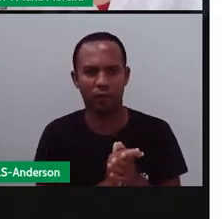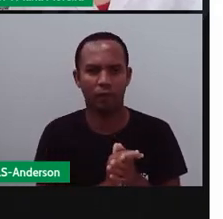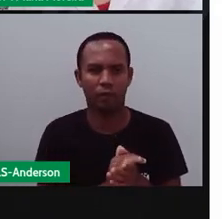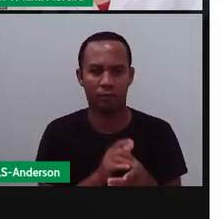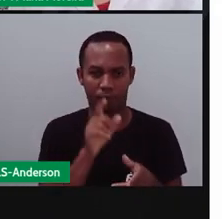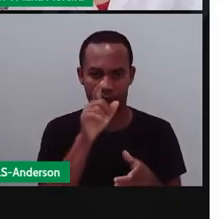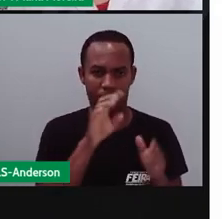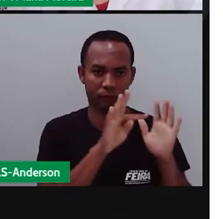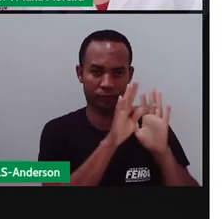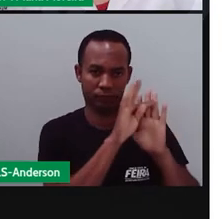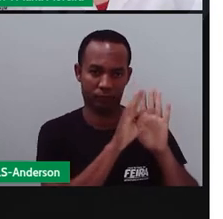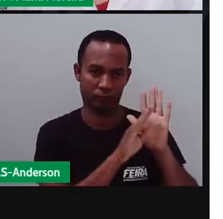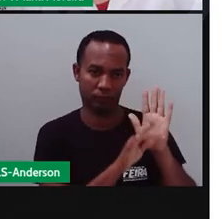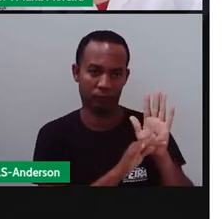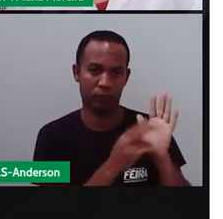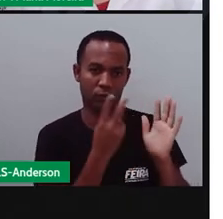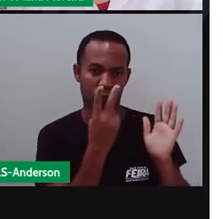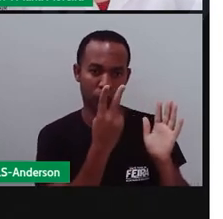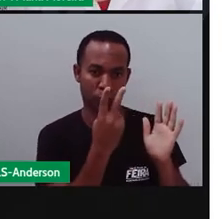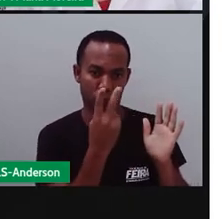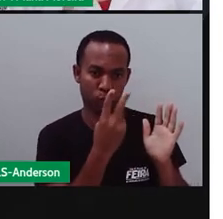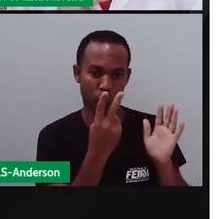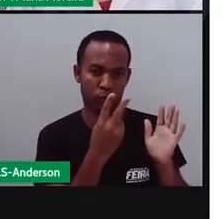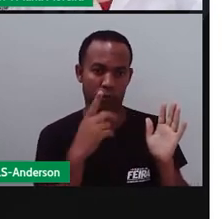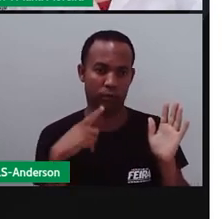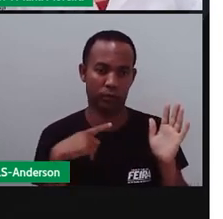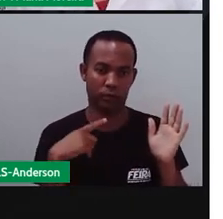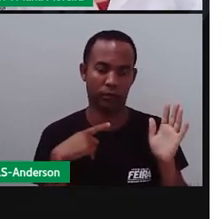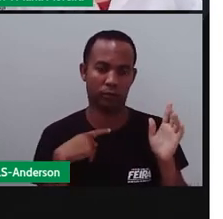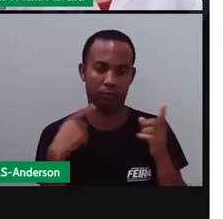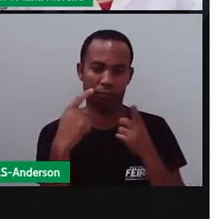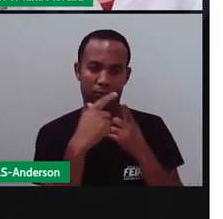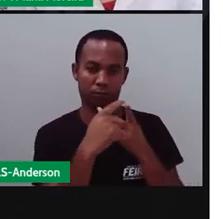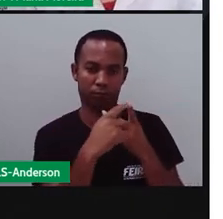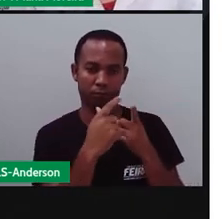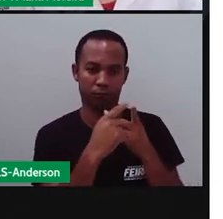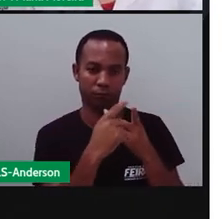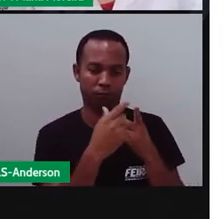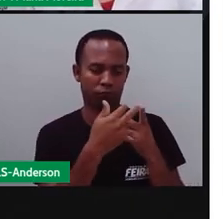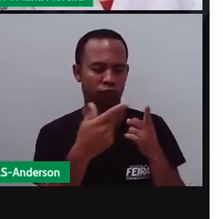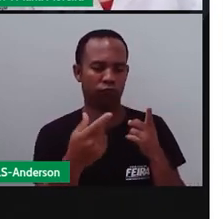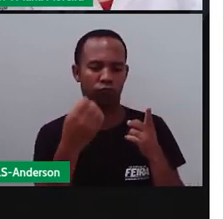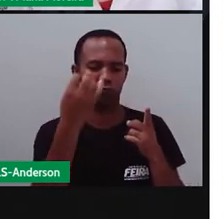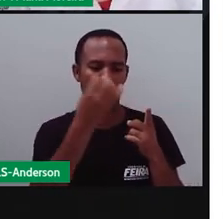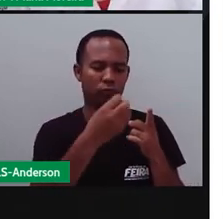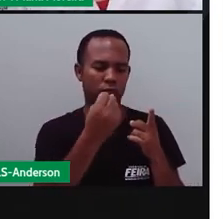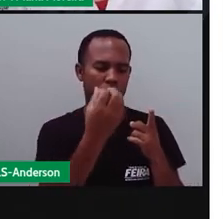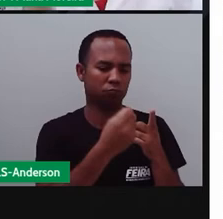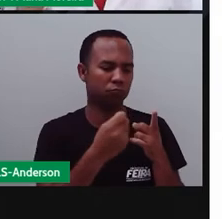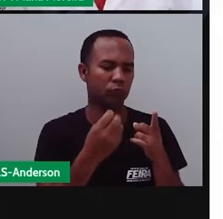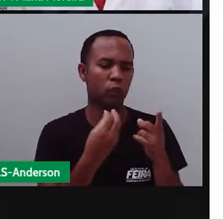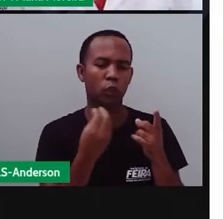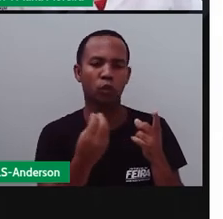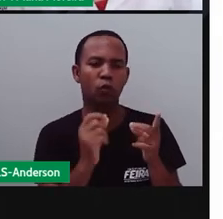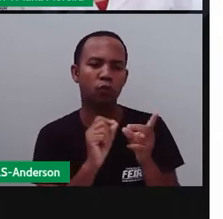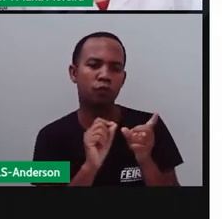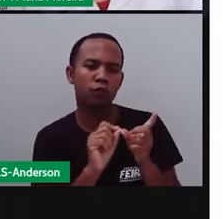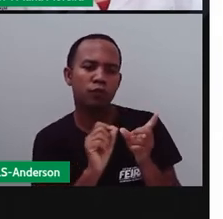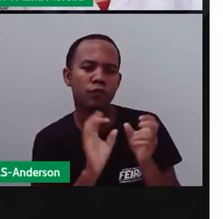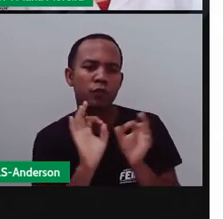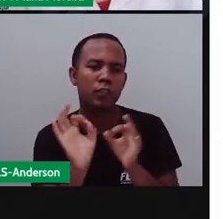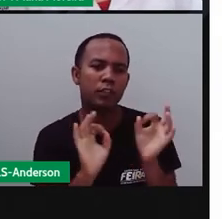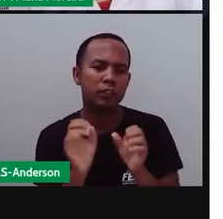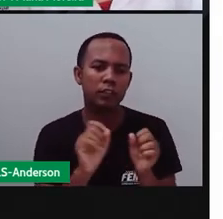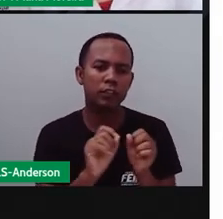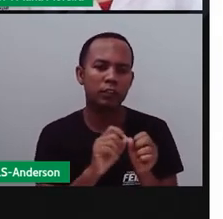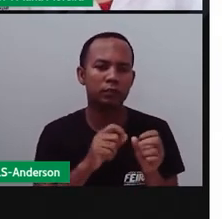texto composto de duas partes bem definidas. Quais são essas duas partes? Os ingredientes e o modo de preparo, que